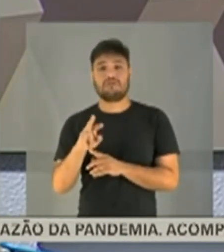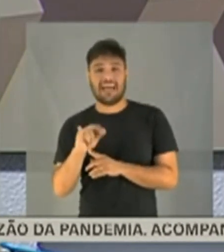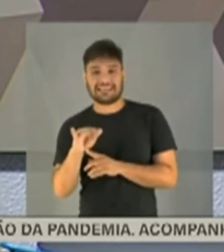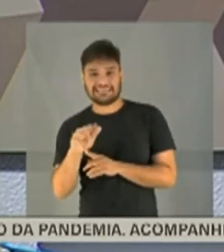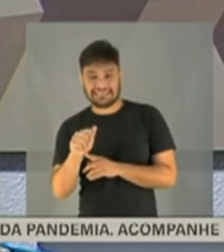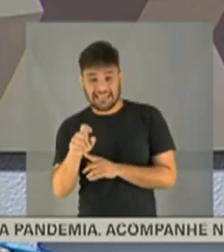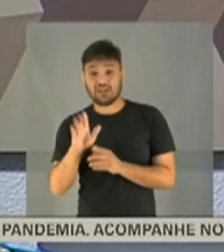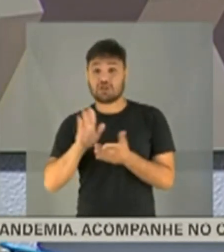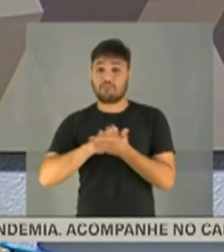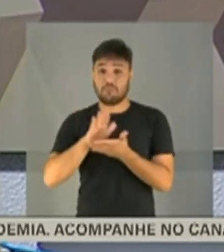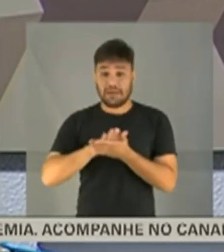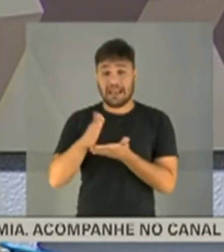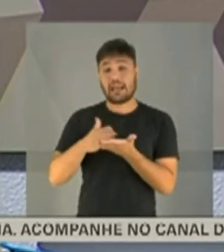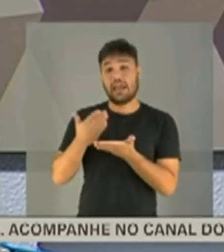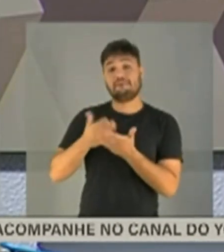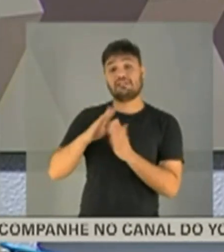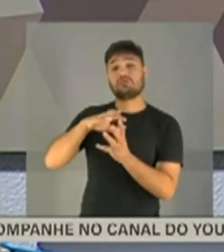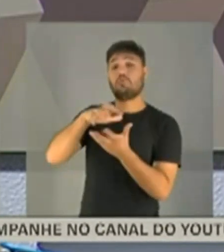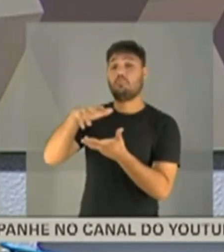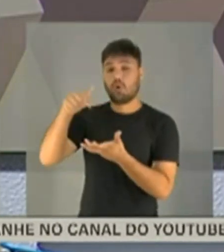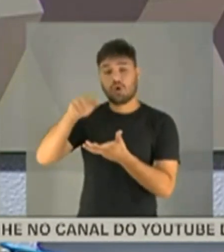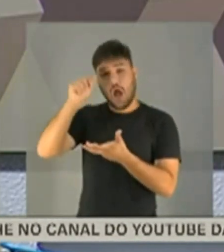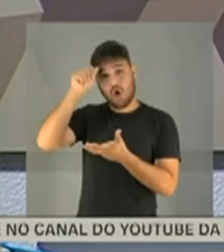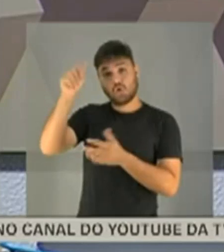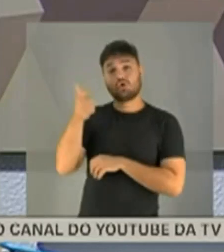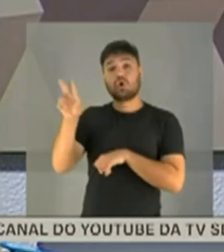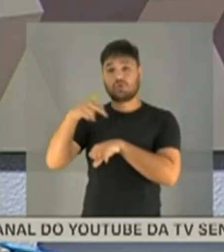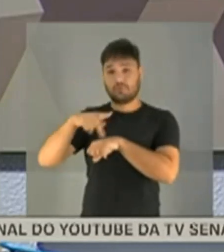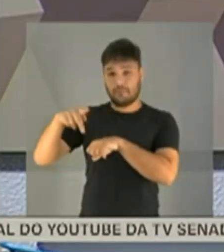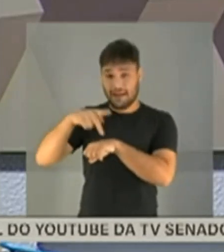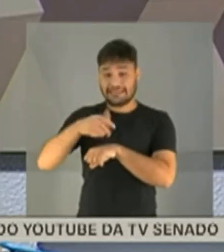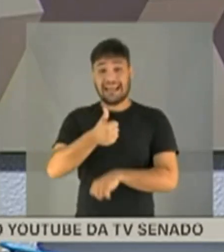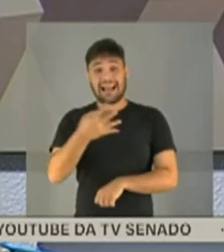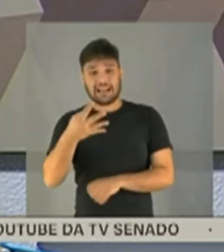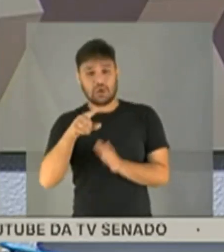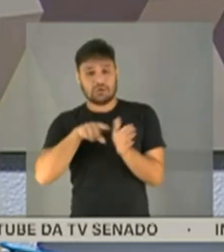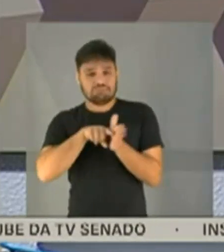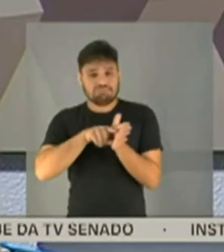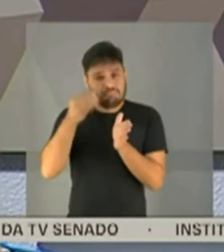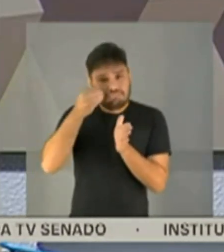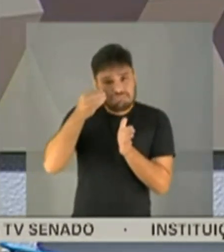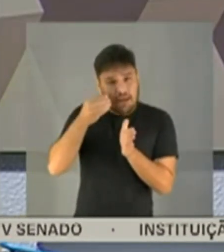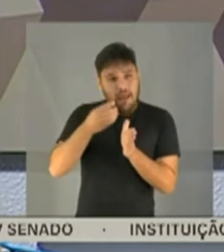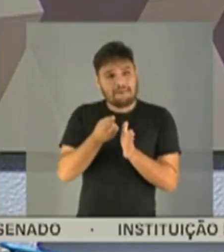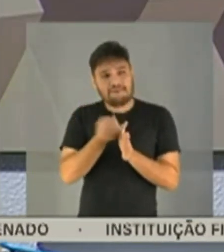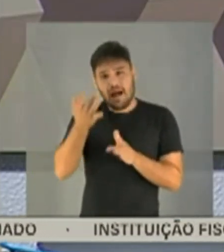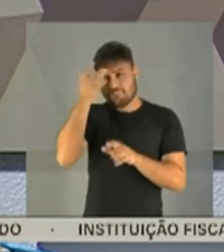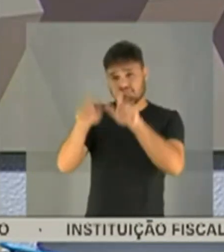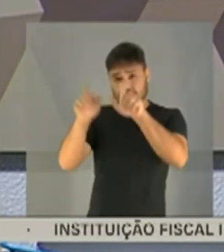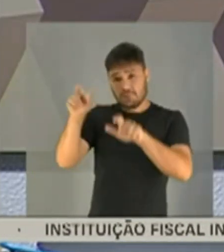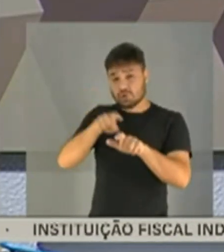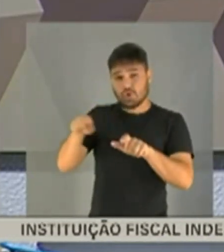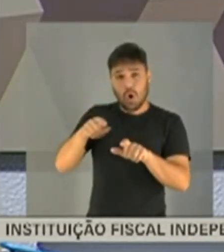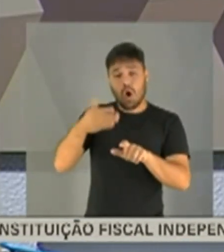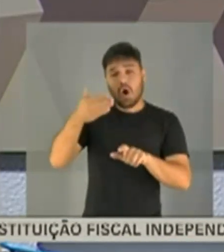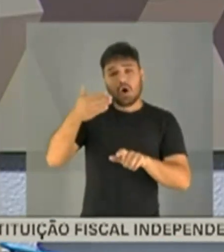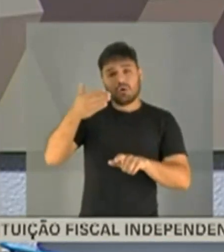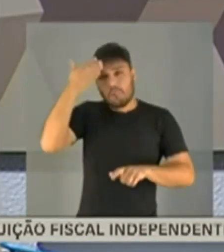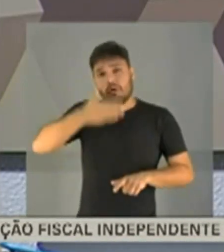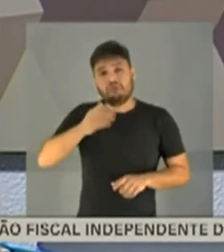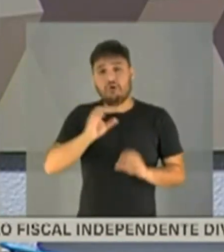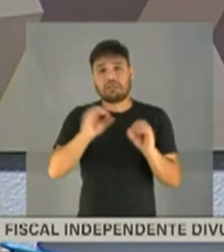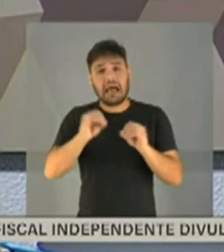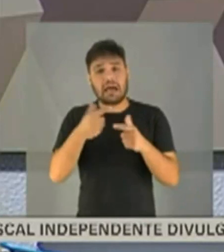hidroxicloroquina publicados em revistas internacionais por autores estrangeiros, e esses 14 ensaios com milhares de pacientes não mostraram um caso